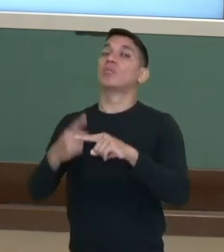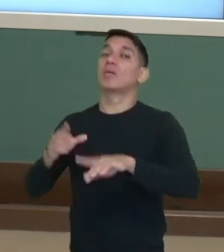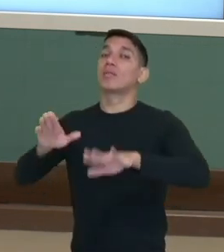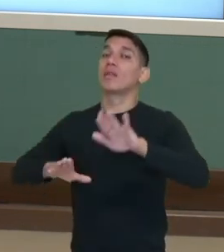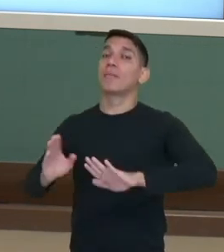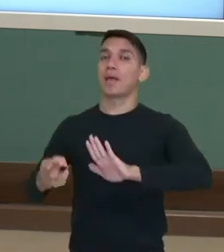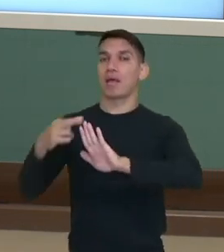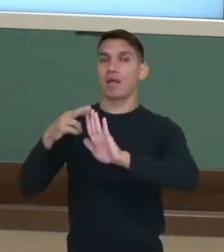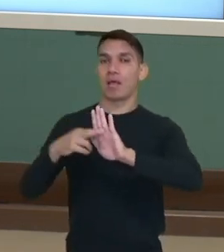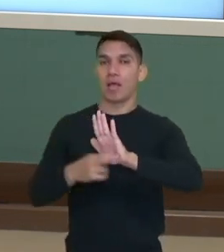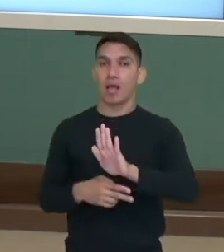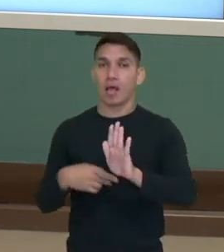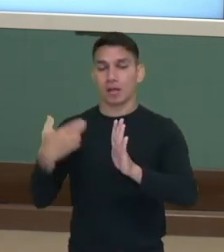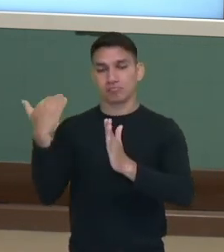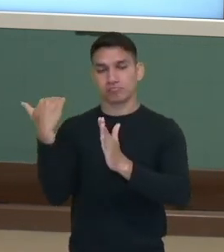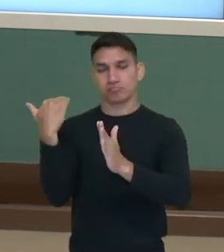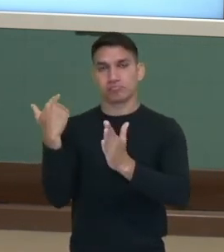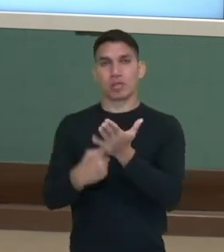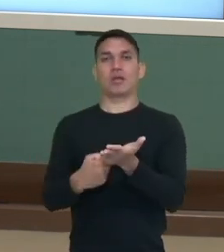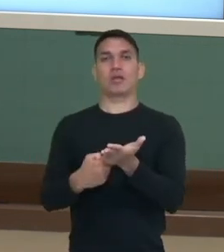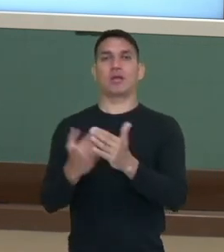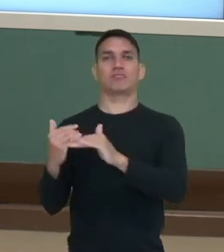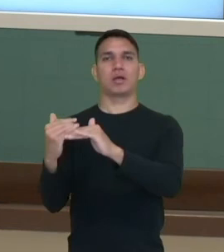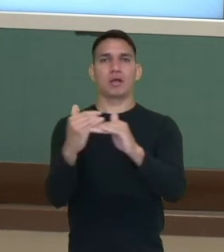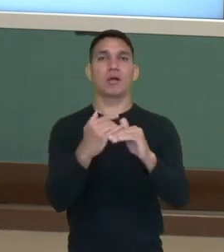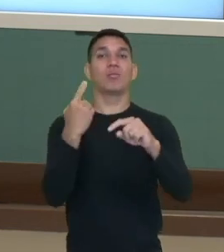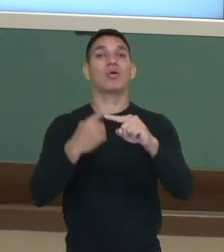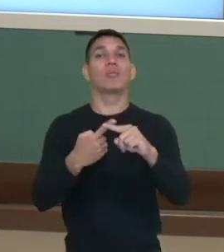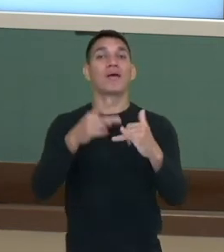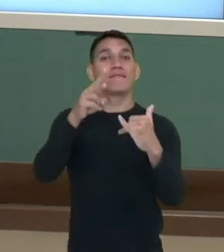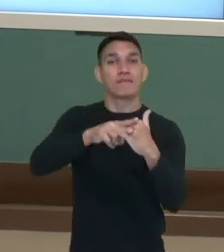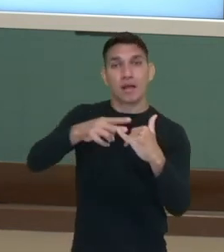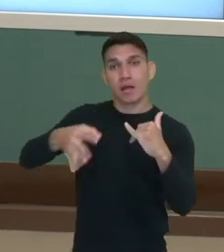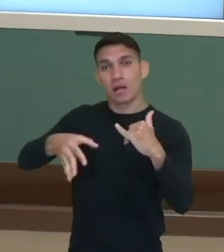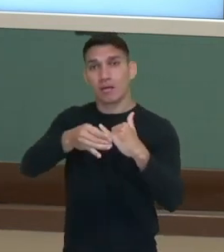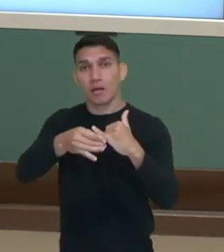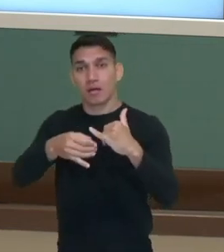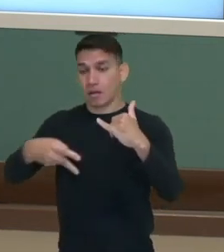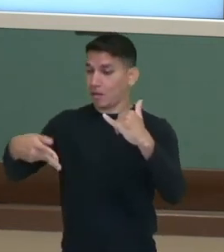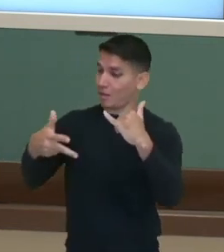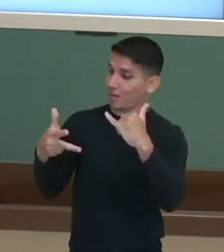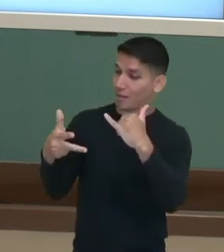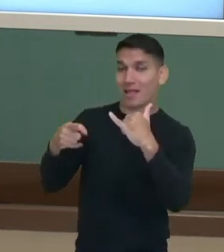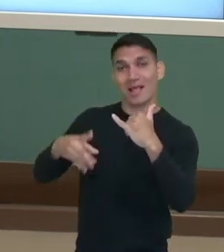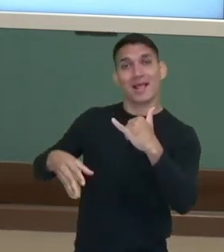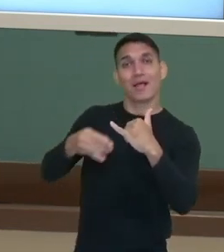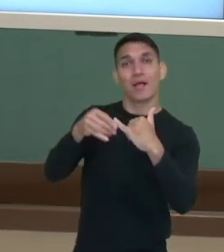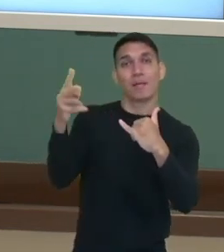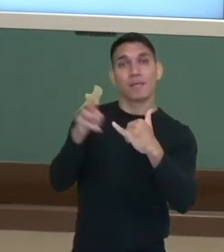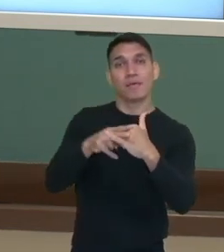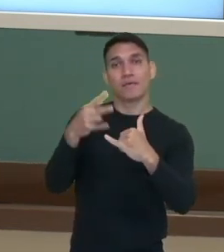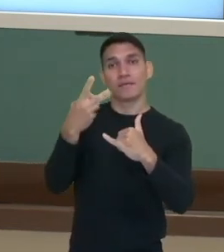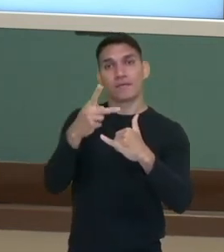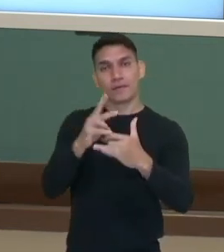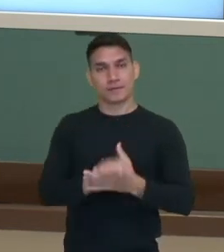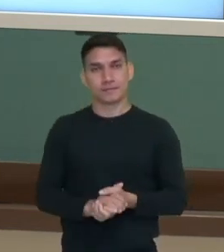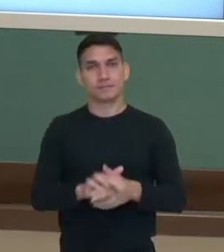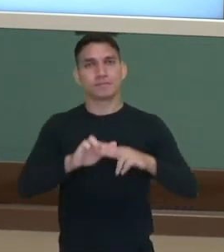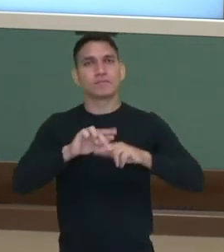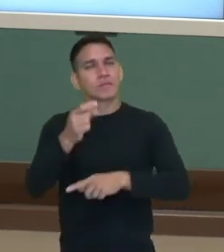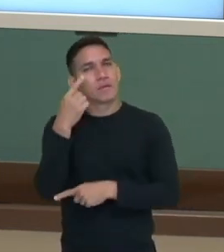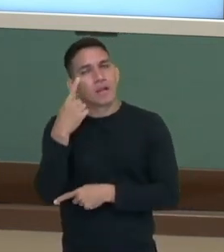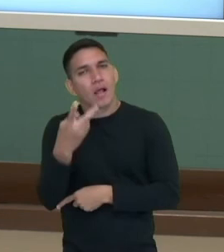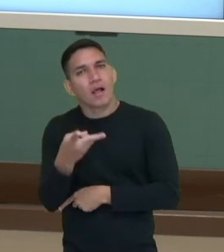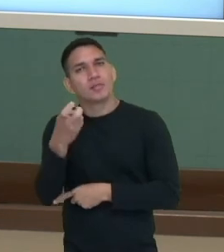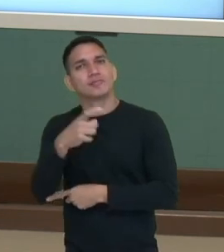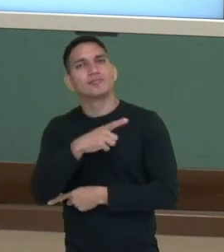norma padrão, por uma situação do verbo complemento. O pronome ele é complemento do verbo. Então, pensando assim, em